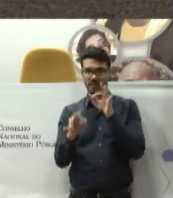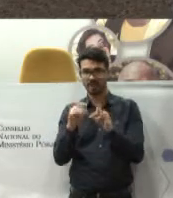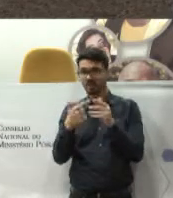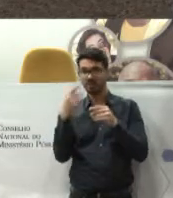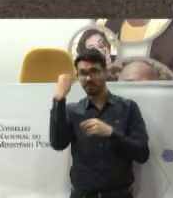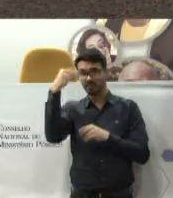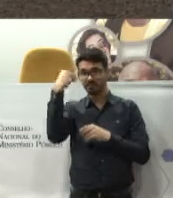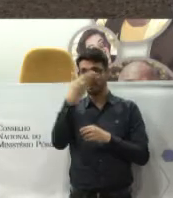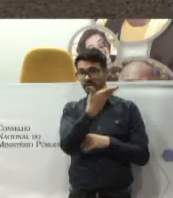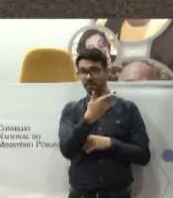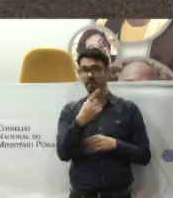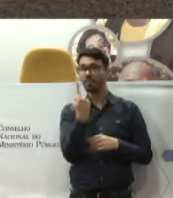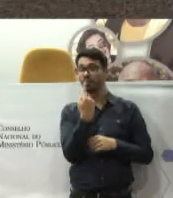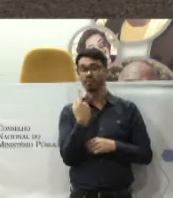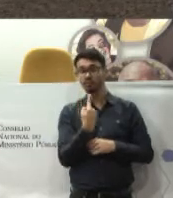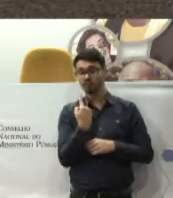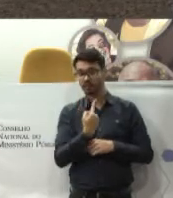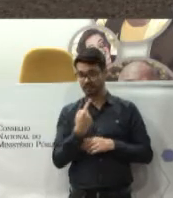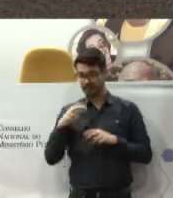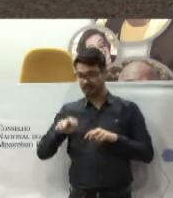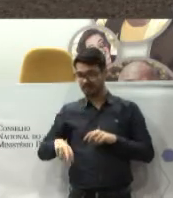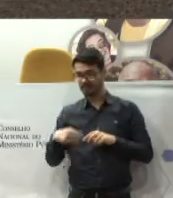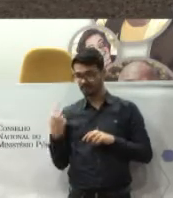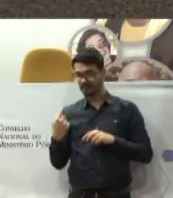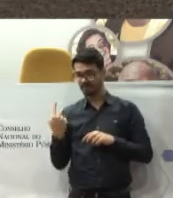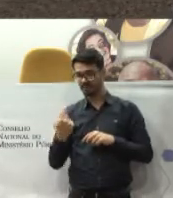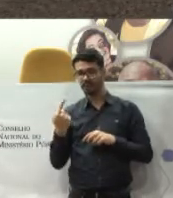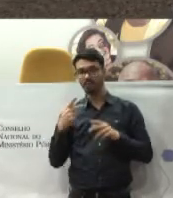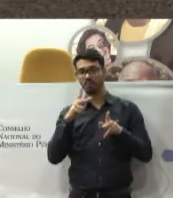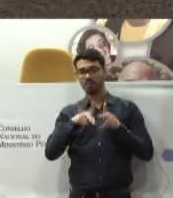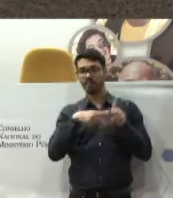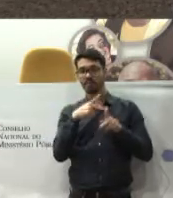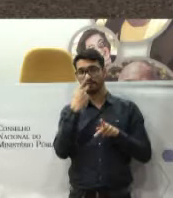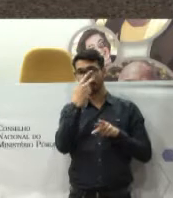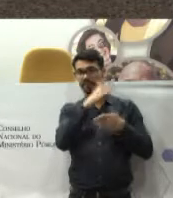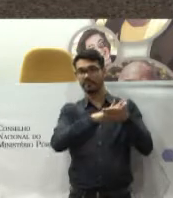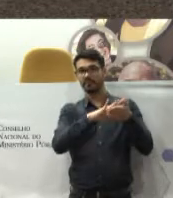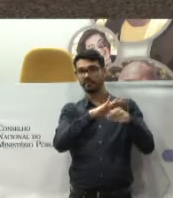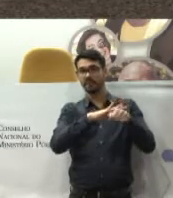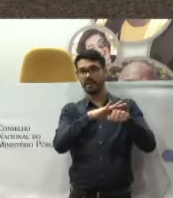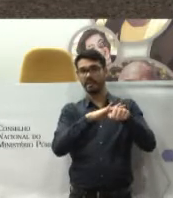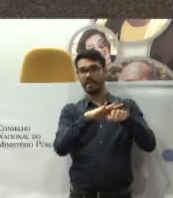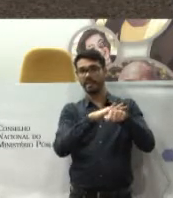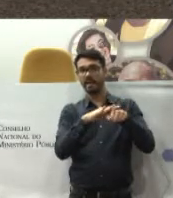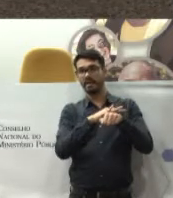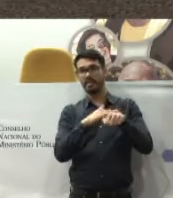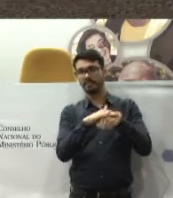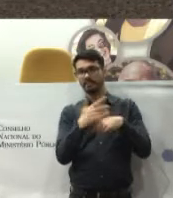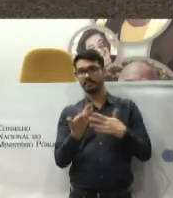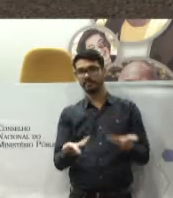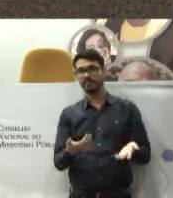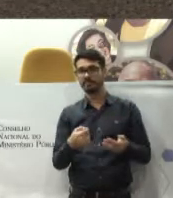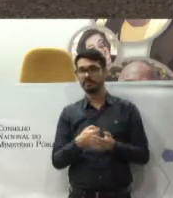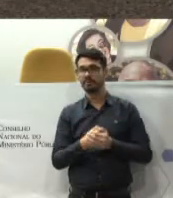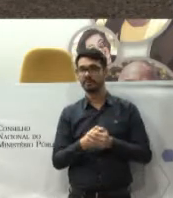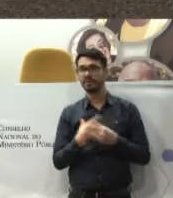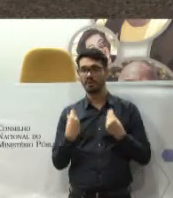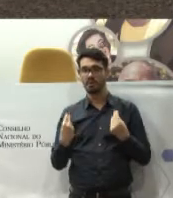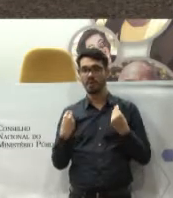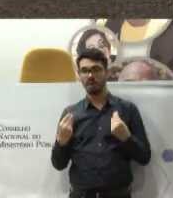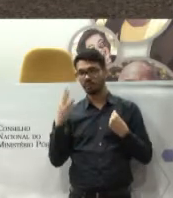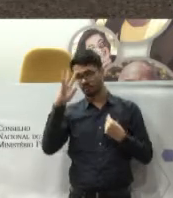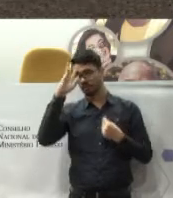Como é que um juiz isolado, sentado no seu gabinete, que nem com a população fala, a não ser que seja em audiência, vai saber o que